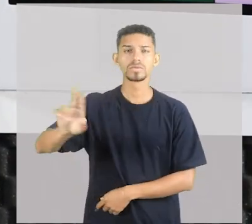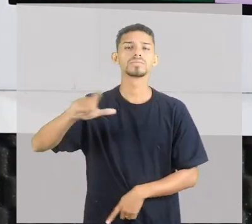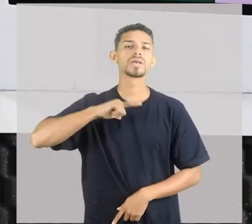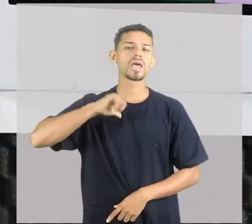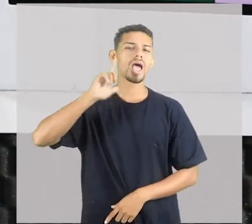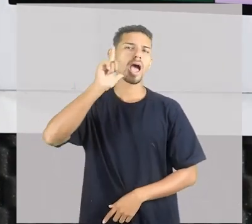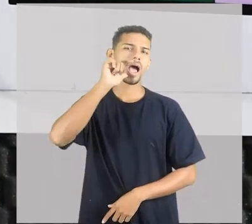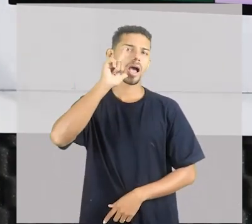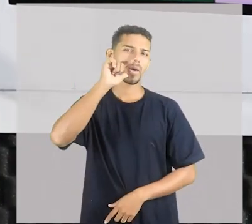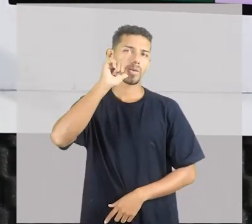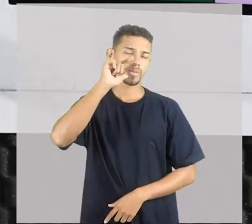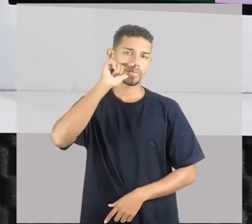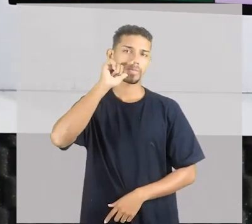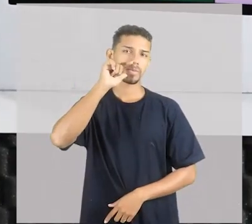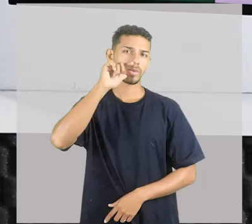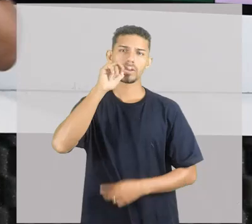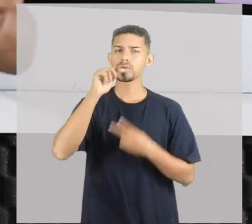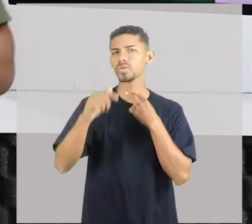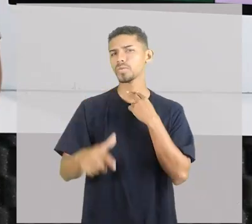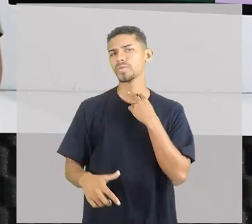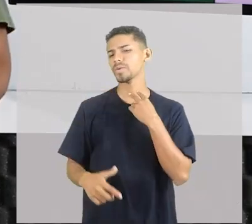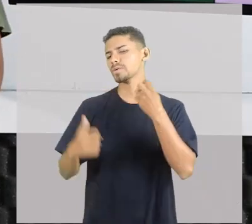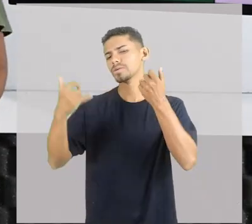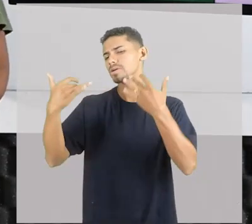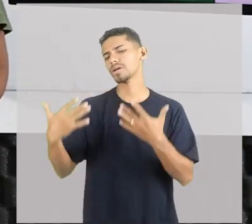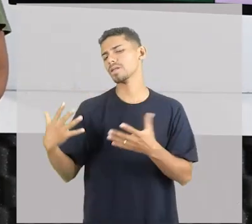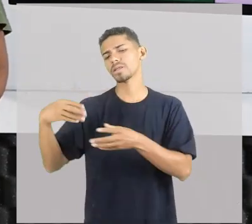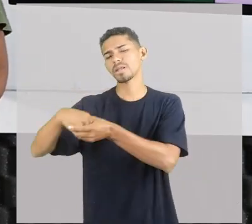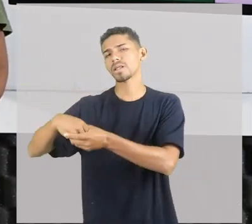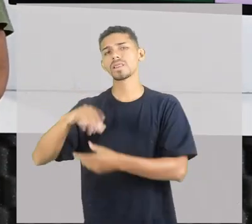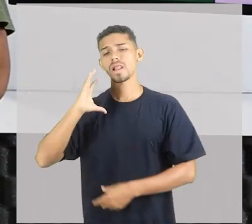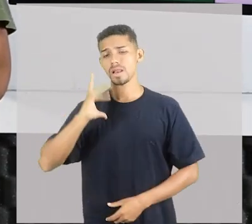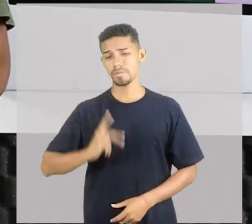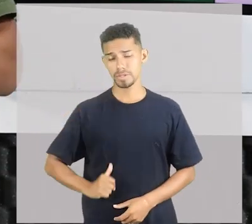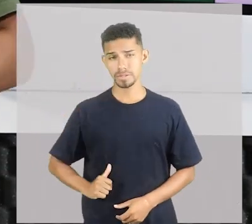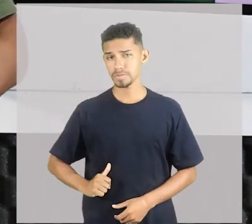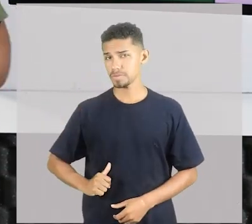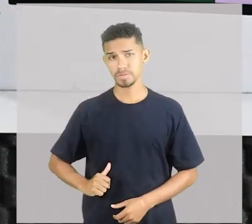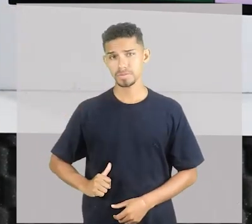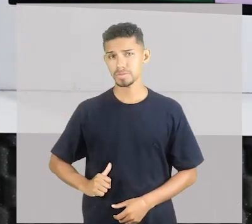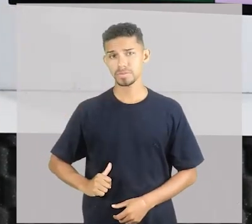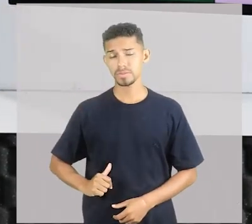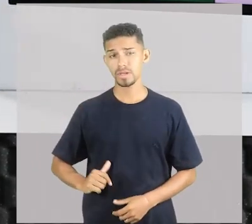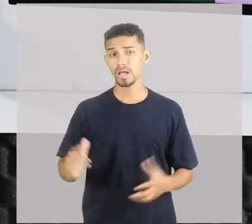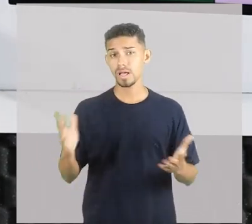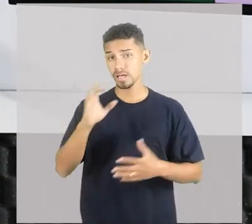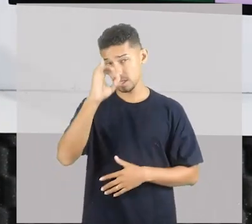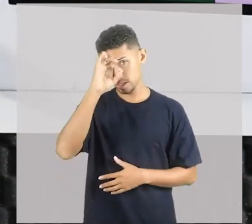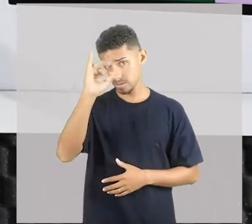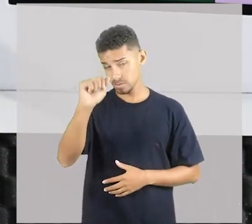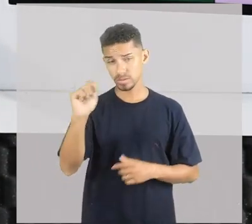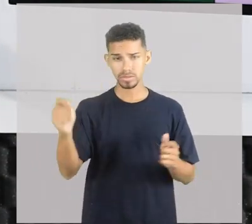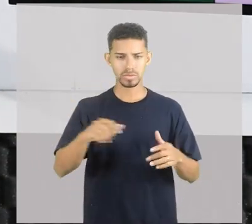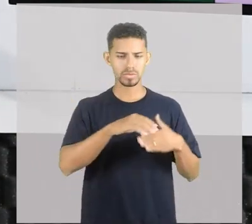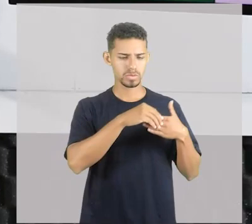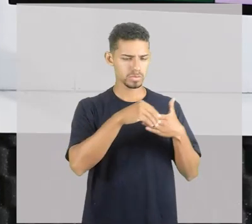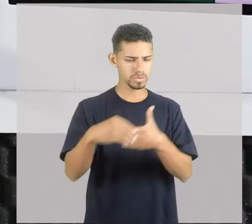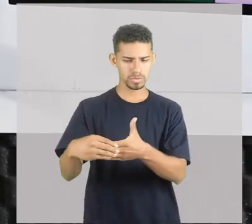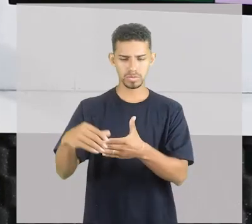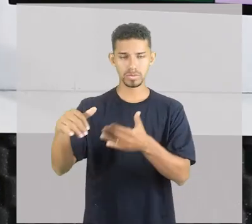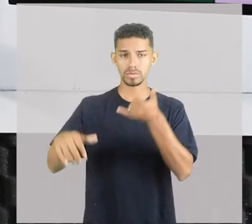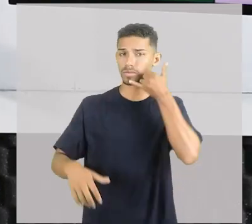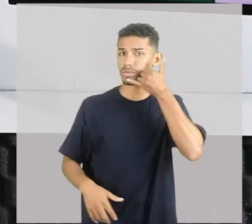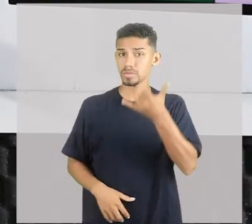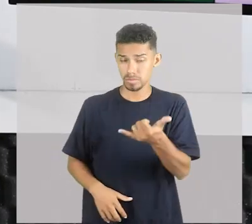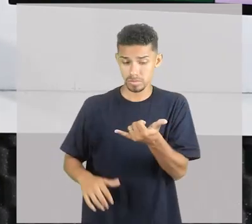água. Eu não posso utilizar aquele álcool na limpeza. Mas se um dia tu chegar e levar teu aparelho eletrônico para fazer uma